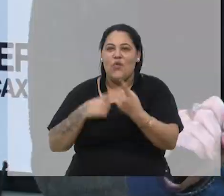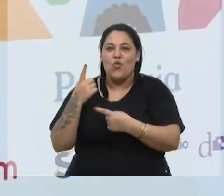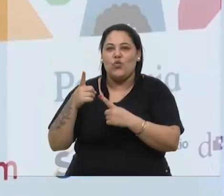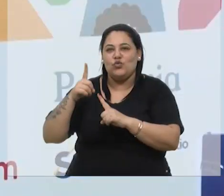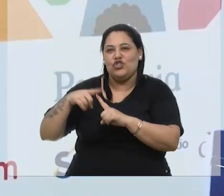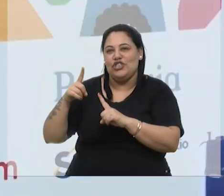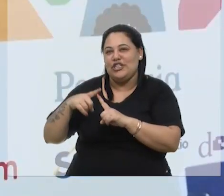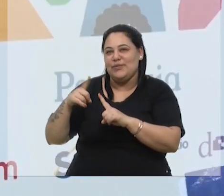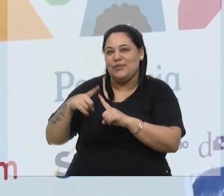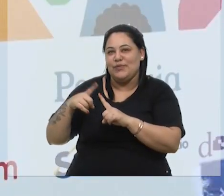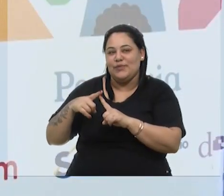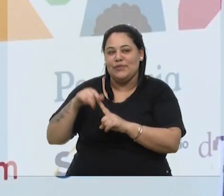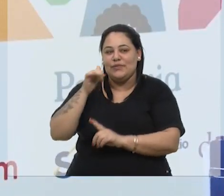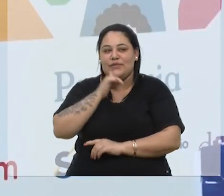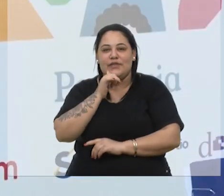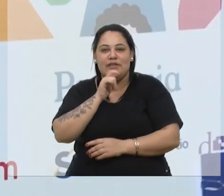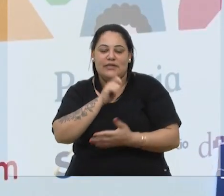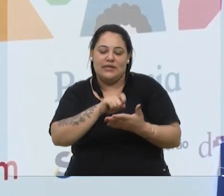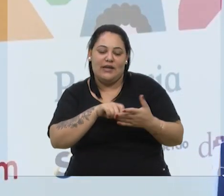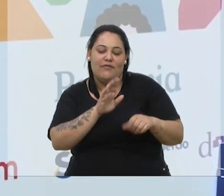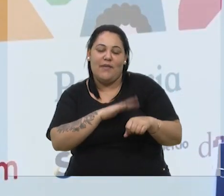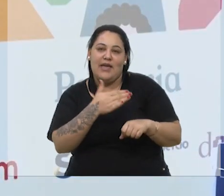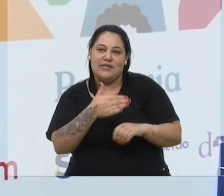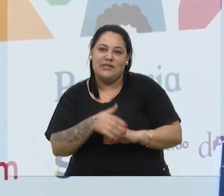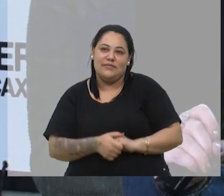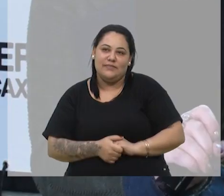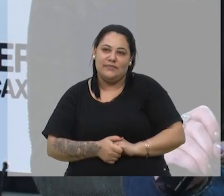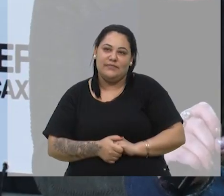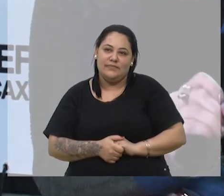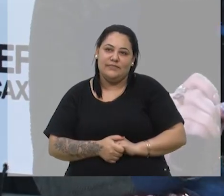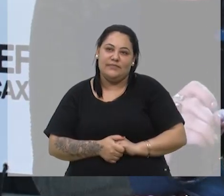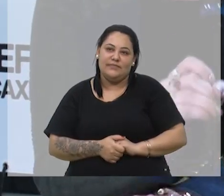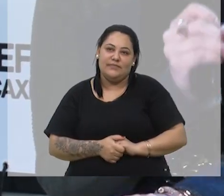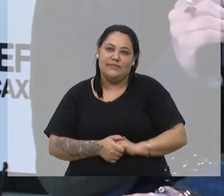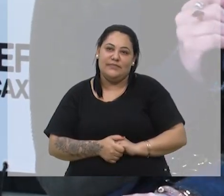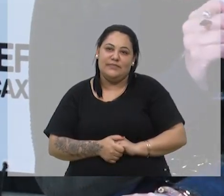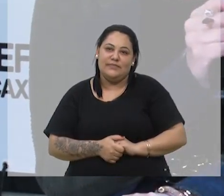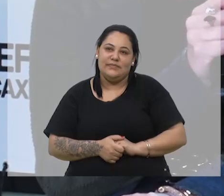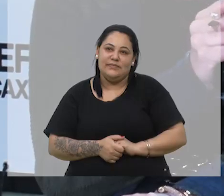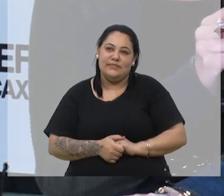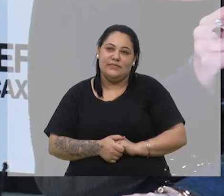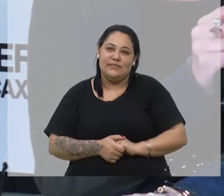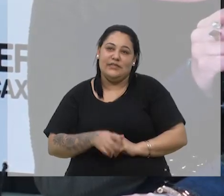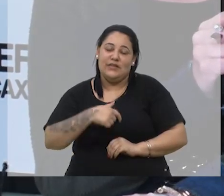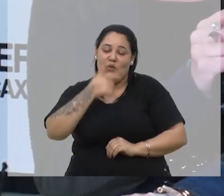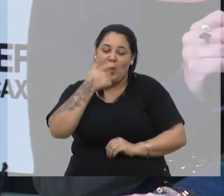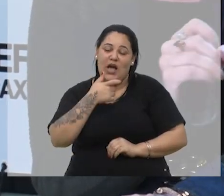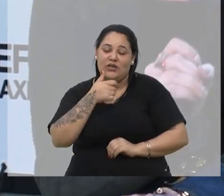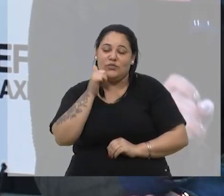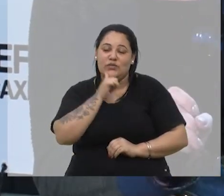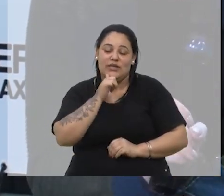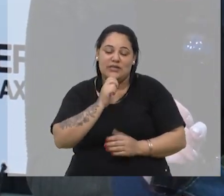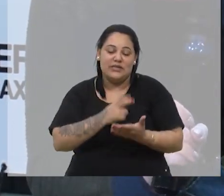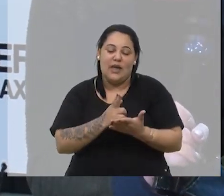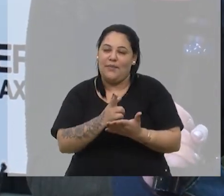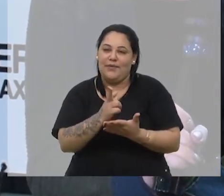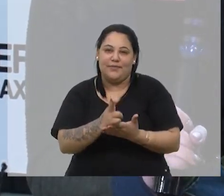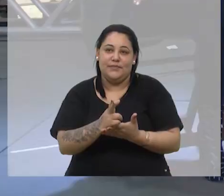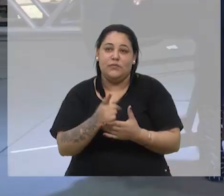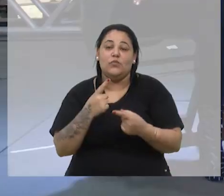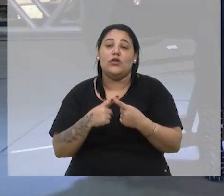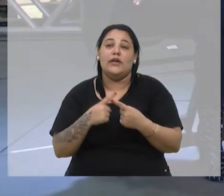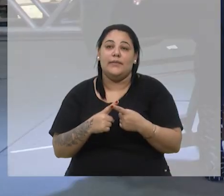largar tudo e ir para a tal de ilha. Foi lá pedir dinheiro emprestado e tirou as férias antecipadas